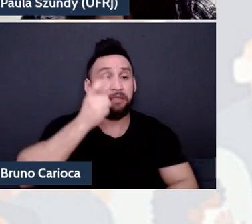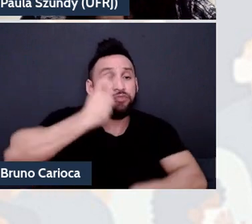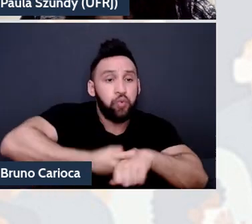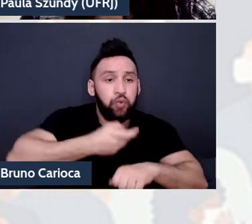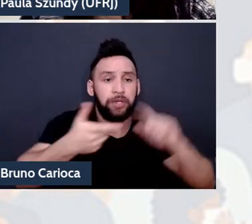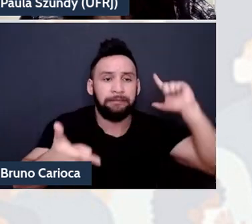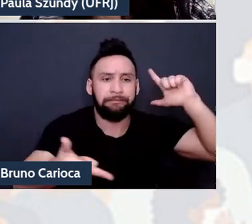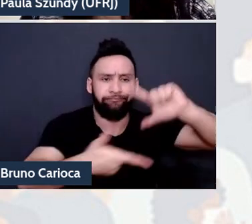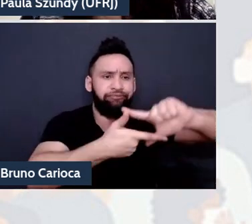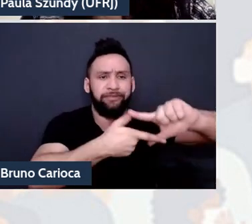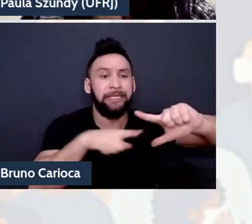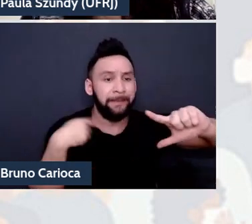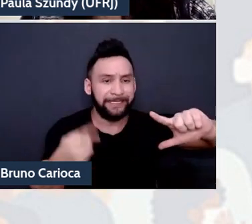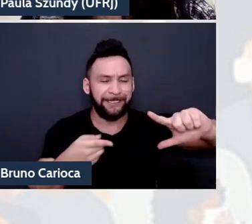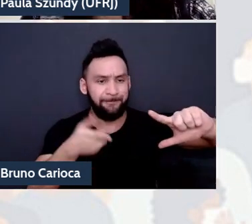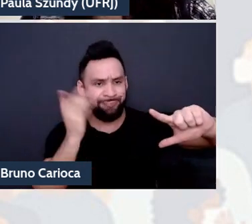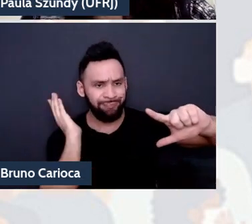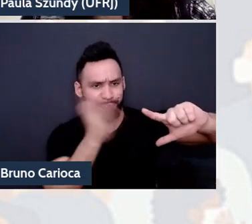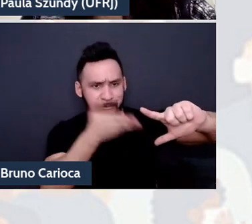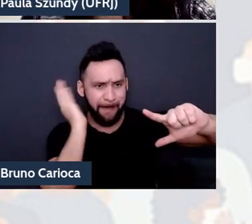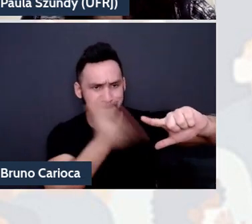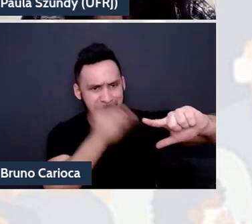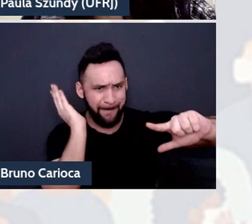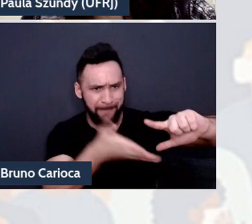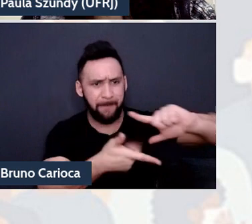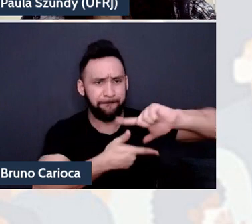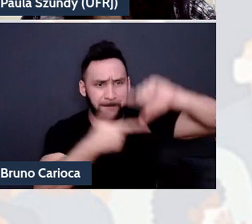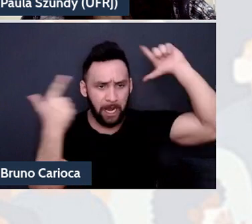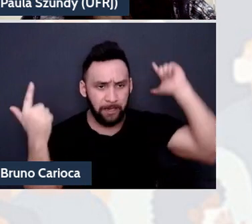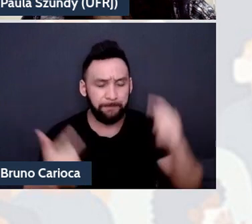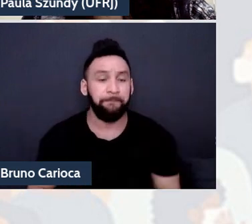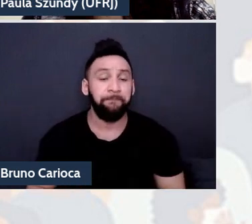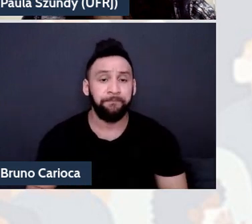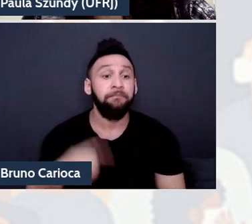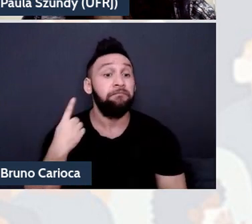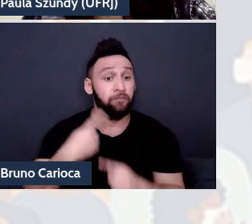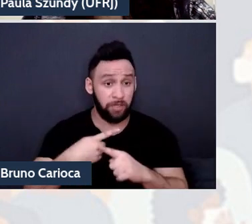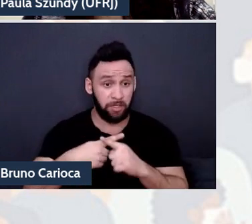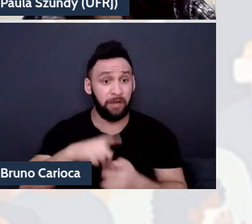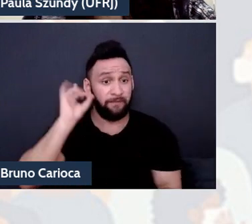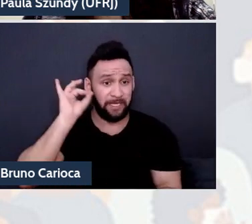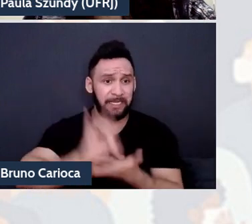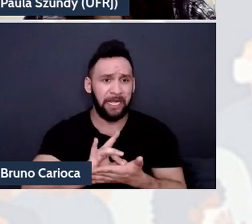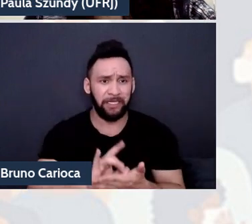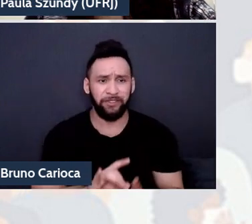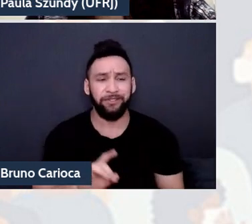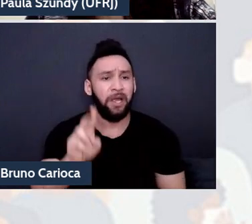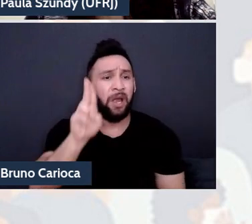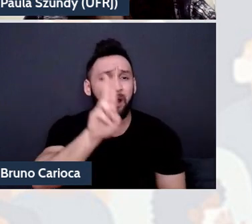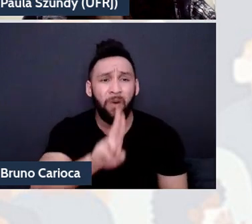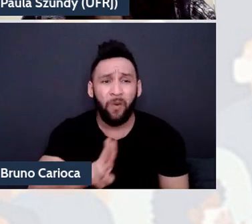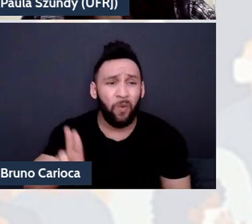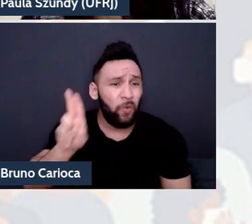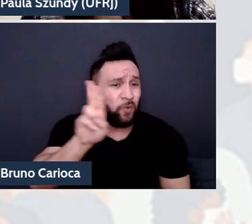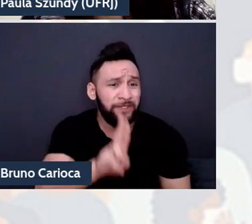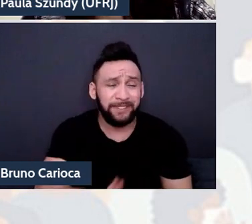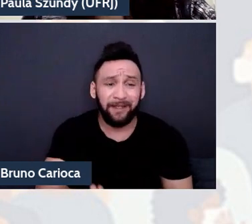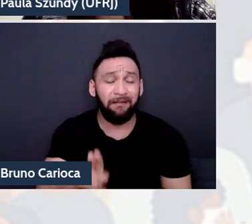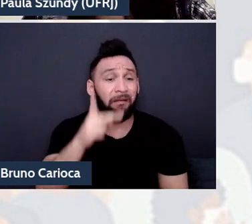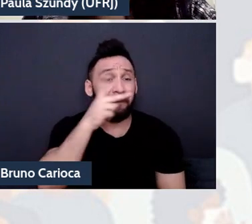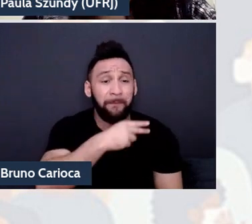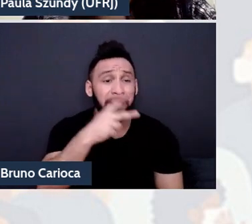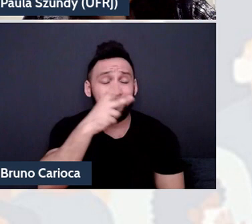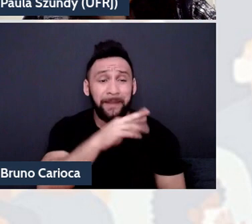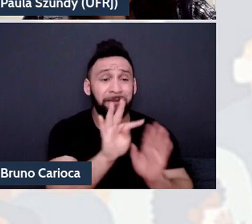é fundamental reinventar as práticas de usos e abusos de recursos semióticos nas trajetórias textuais com as